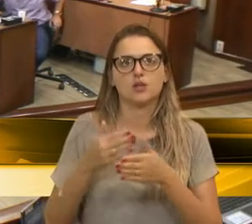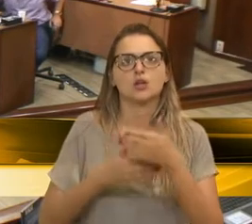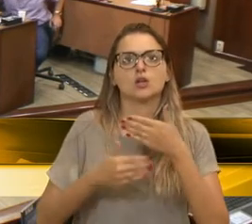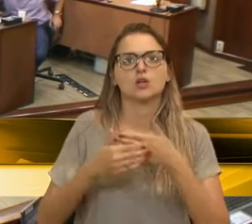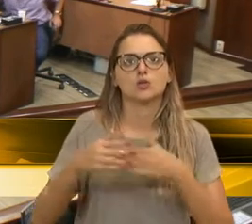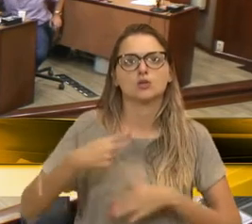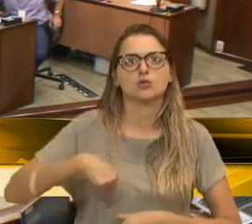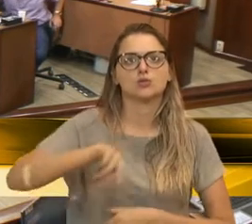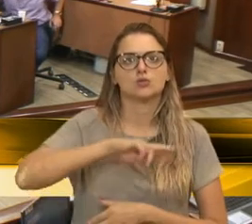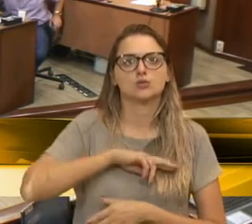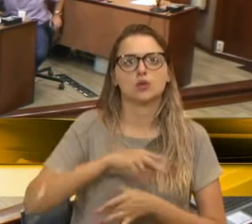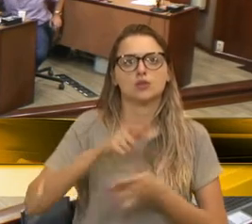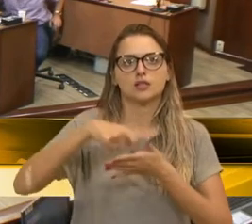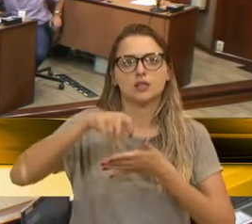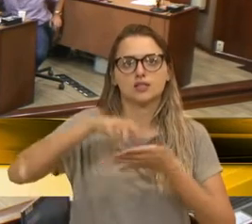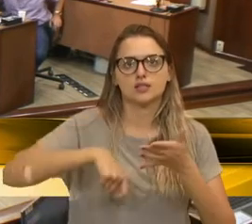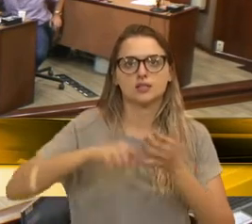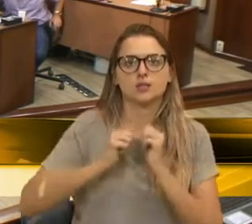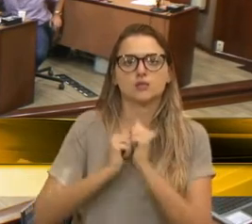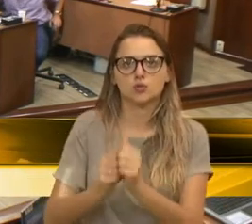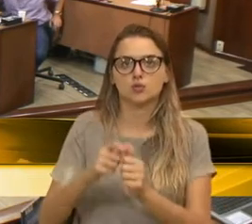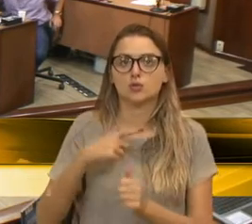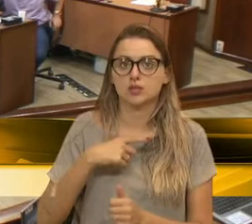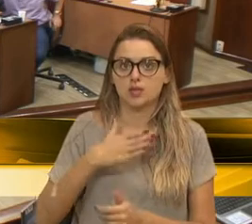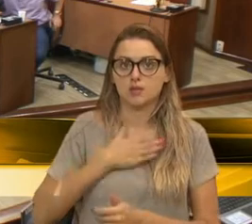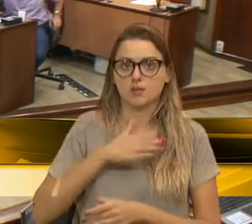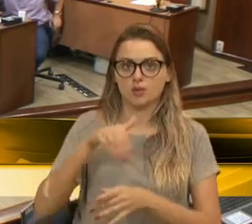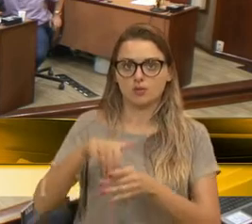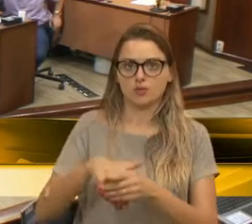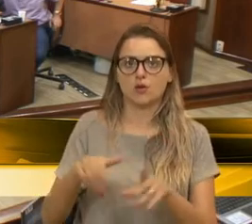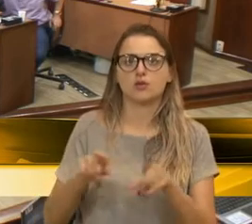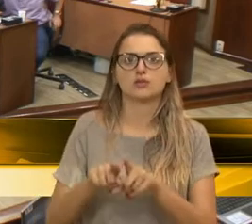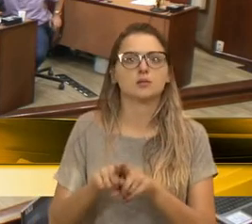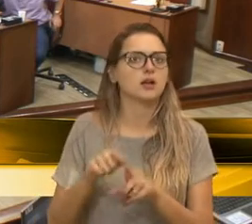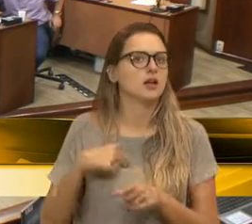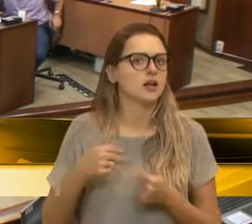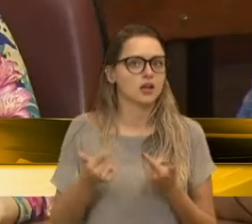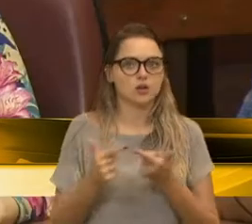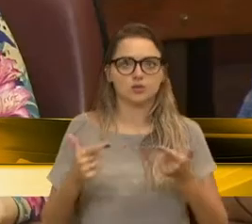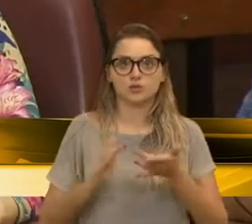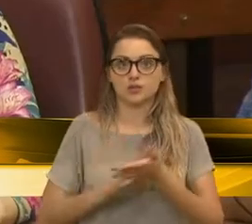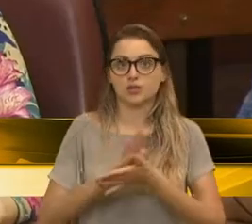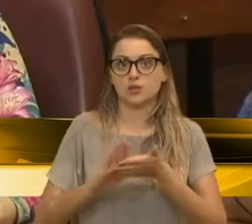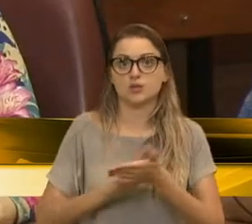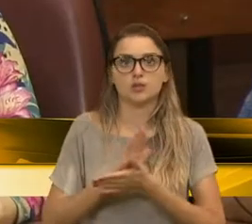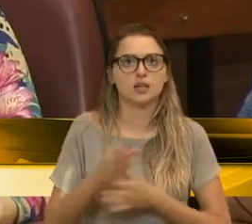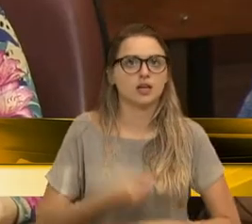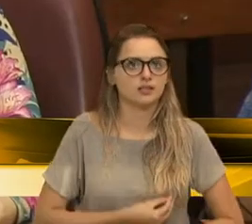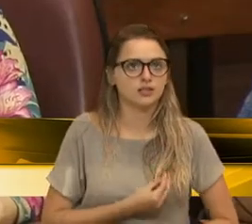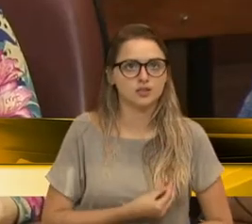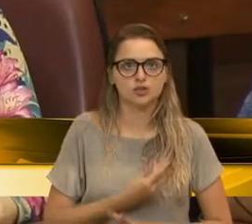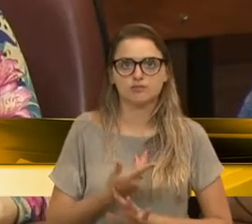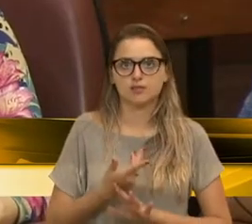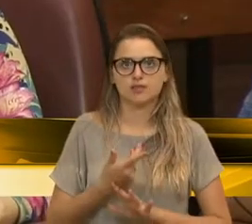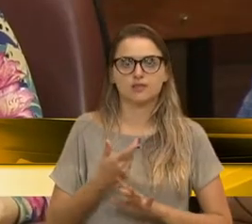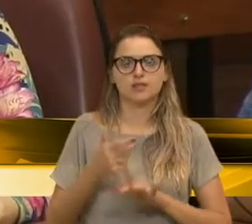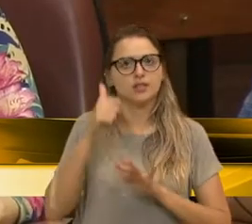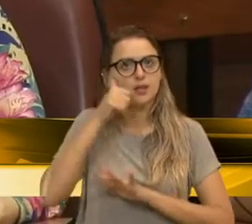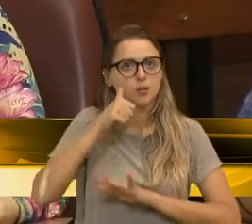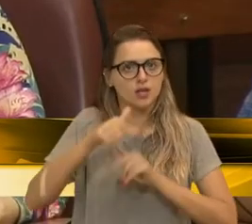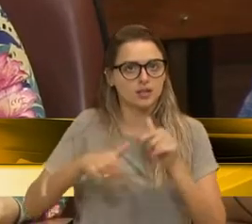nós assinamos e apoiamos, e conte com o apoio de todos, e eu não tenho dúvidas de que a vida da mulher no campo é muito